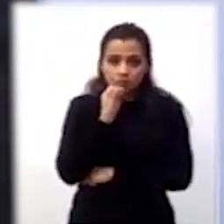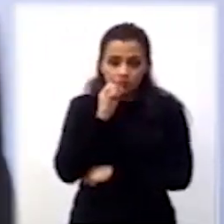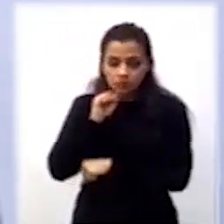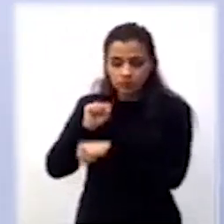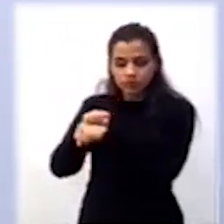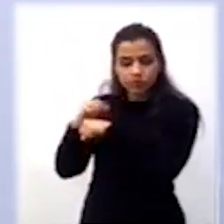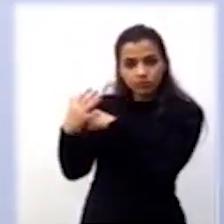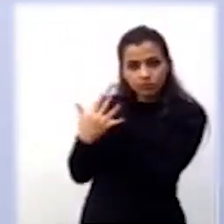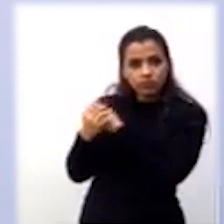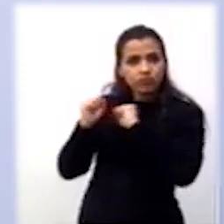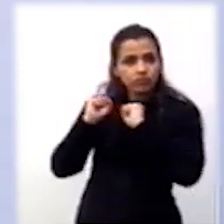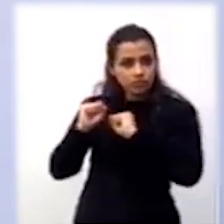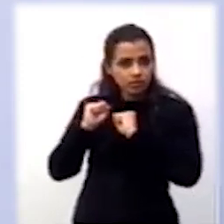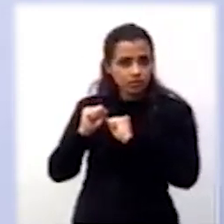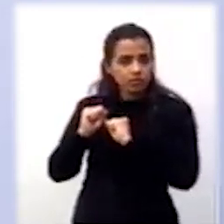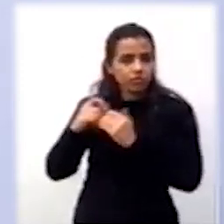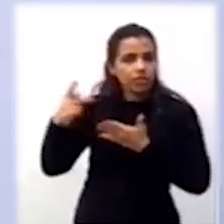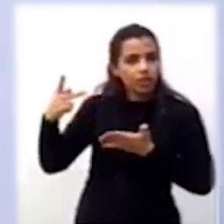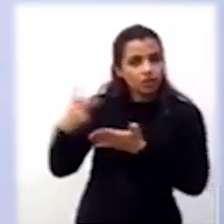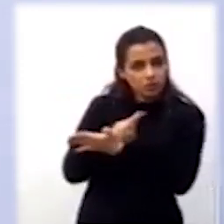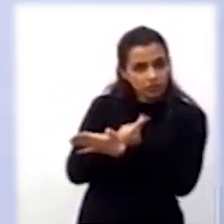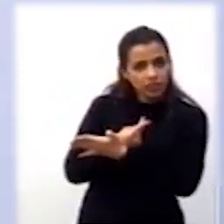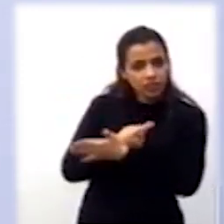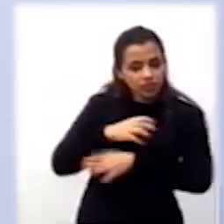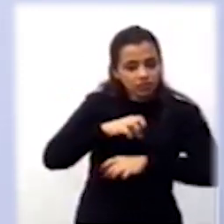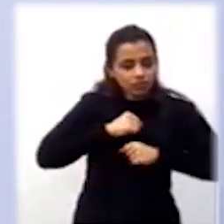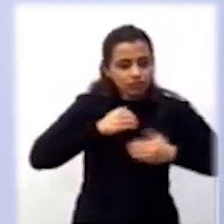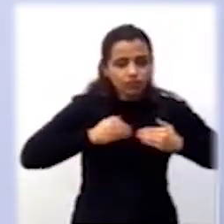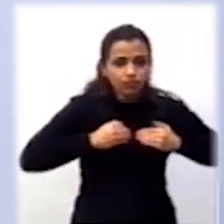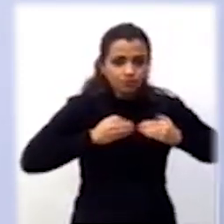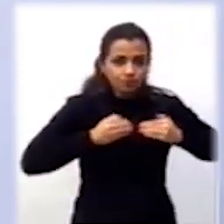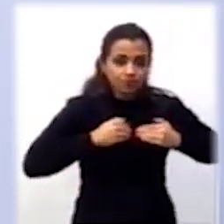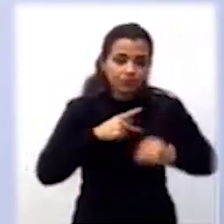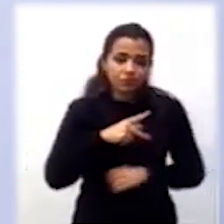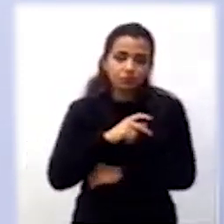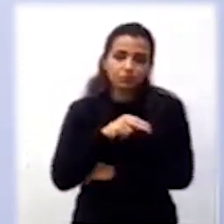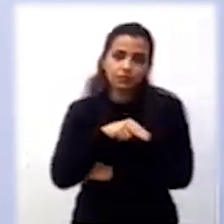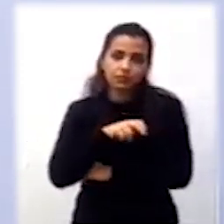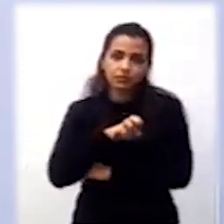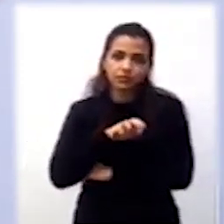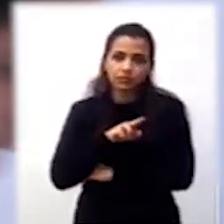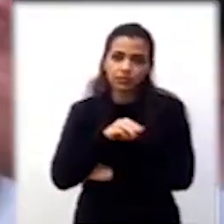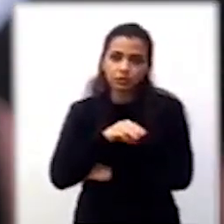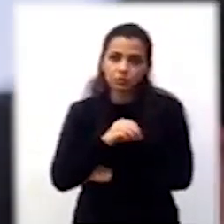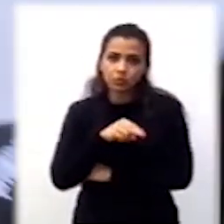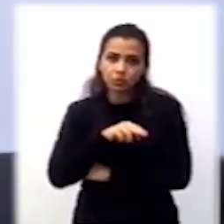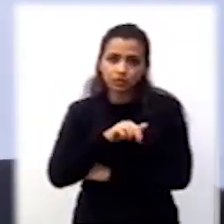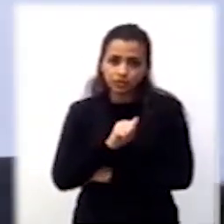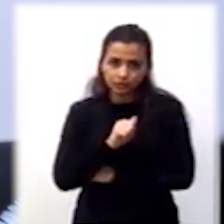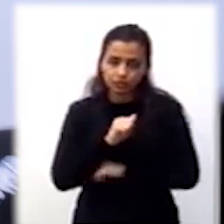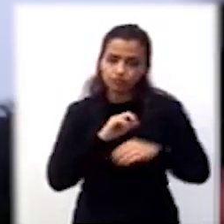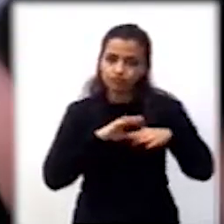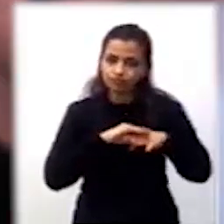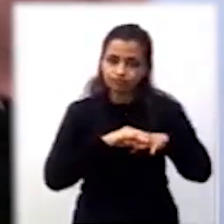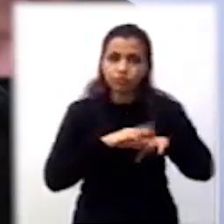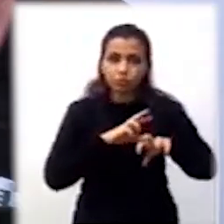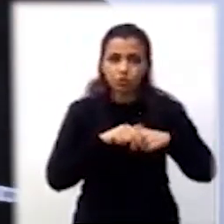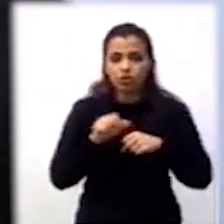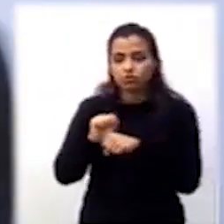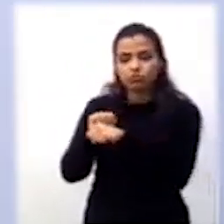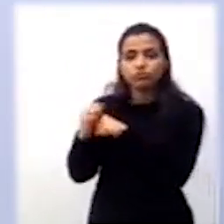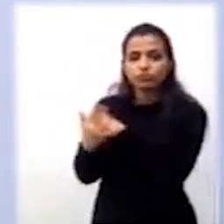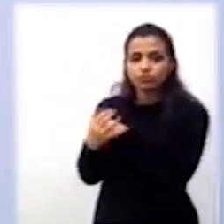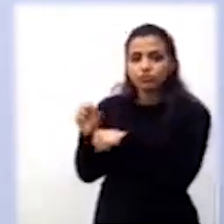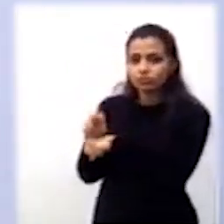coronavírus ele pode chegar a um quadro de pneumonia viral, ou seja, pode ser em decorrência a um vírus. Então você vai